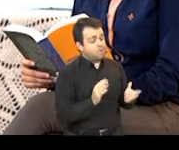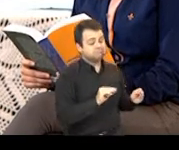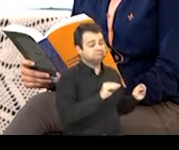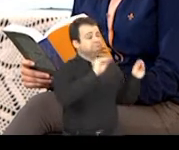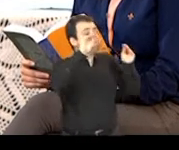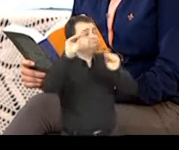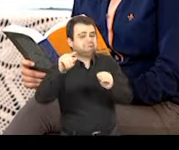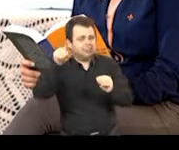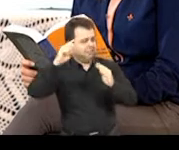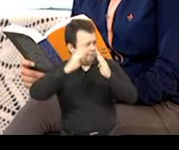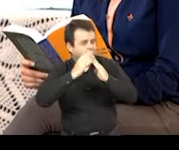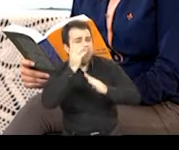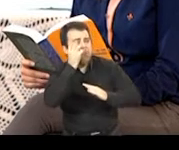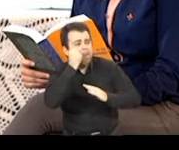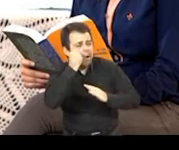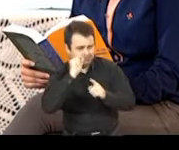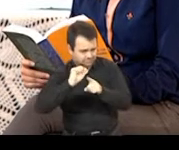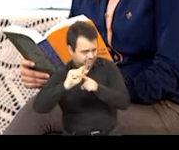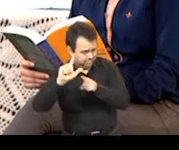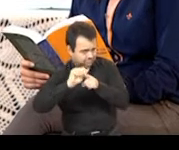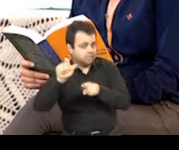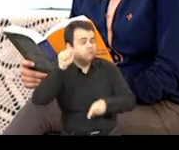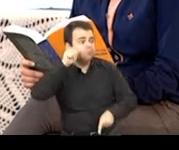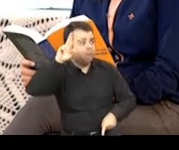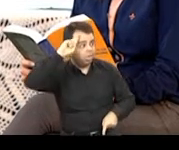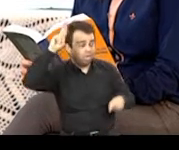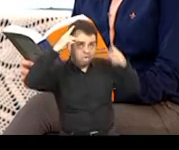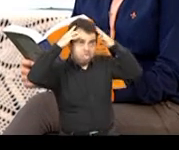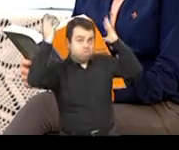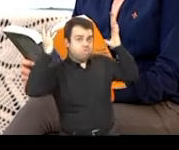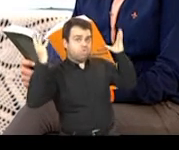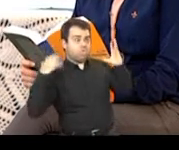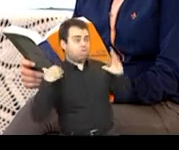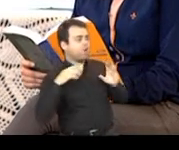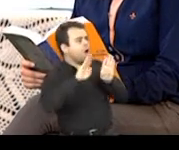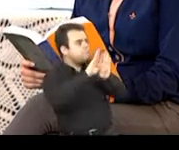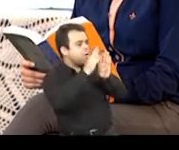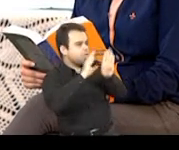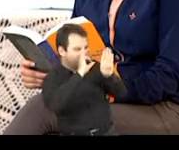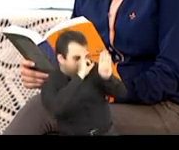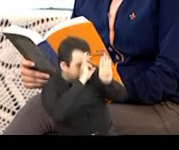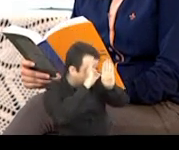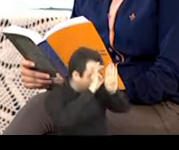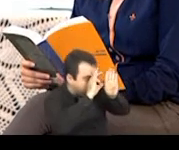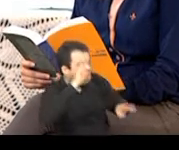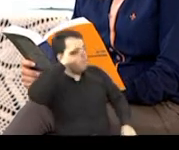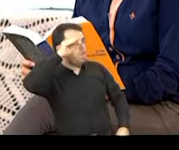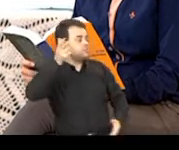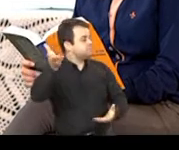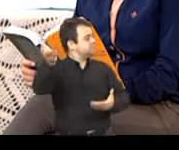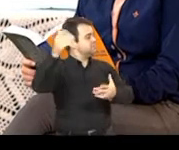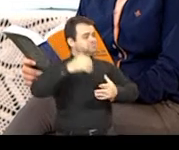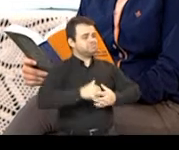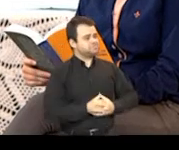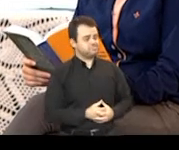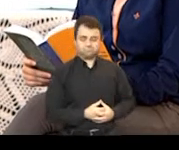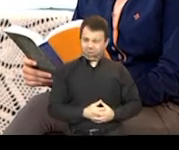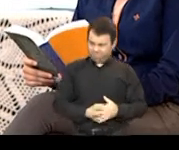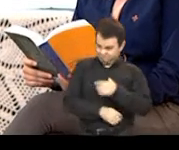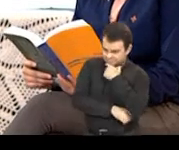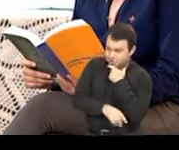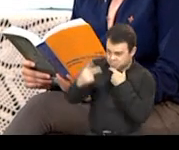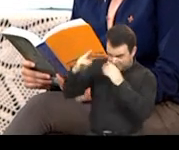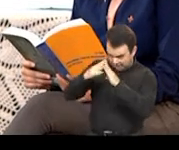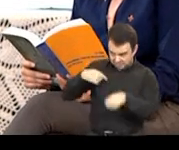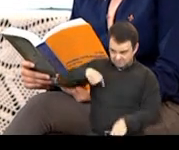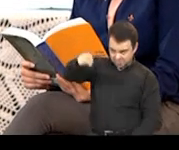agora numa pensão horrenda e a dona é uma medusa que vive espiando pelo buraco da fechadura. E você acha que eu